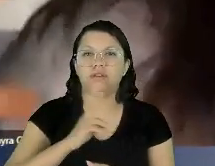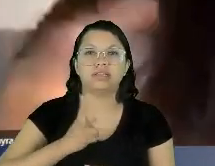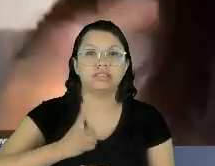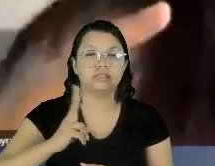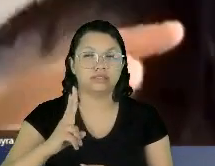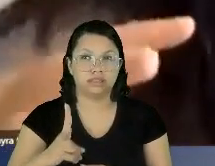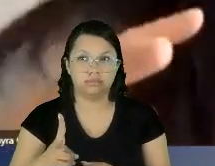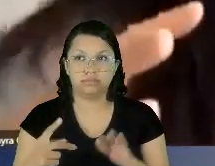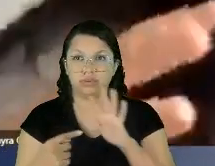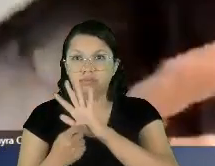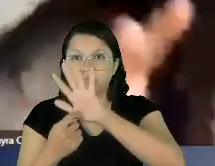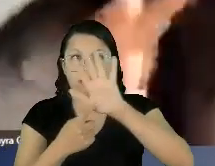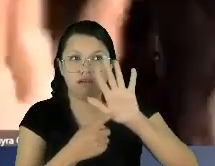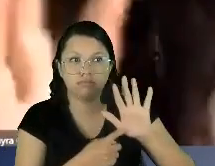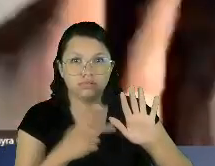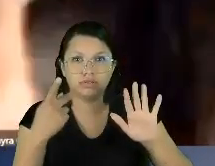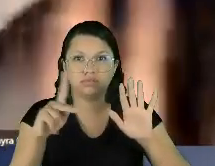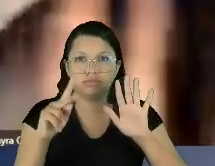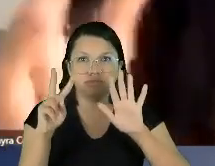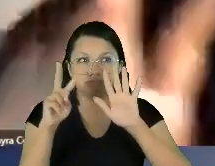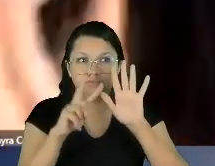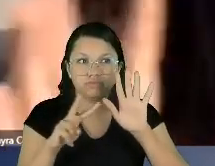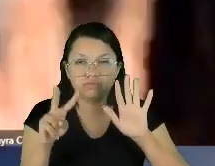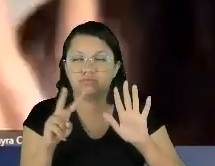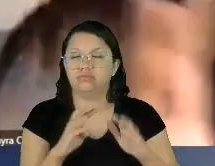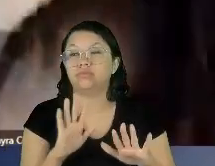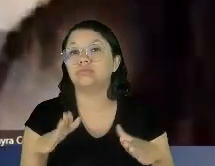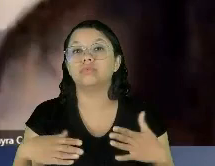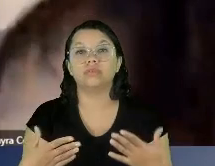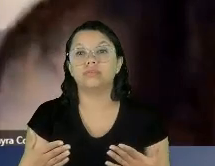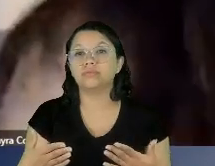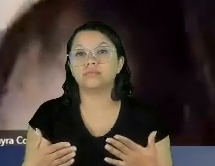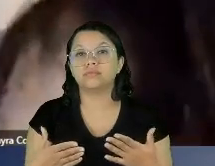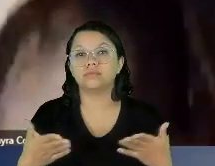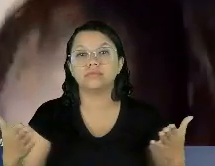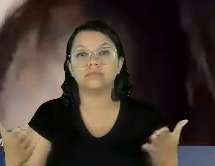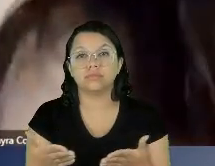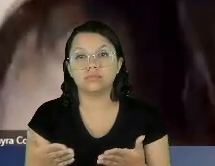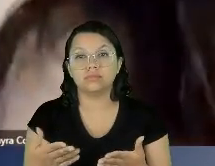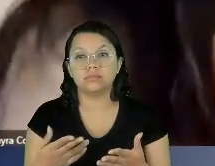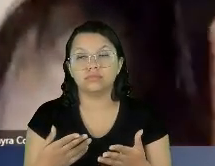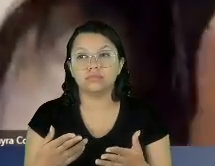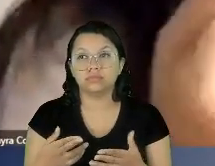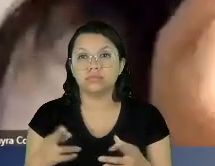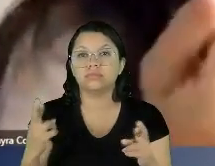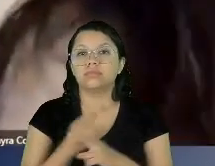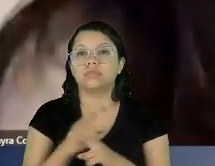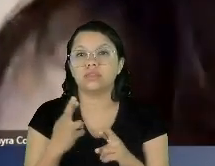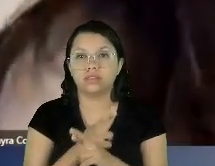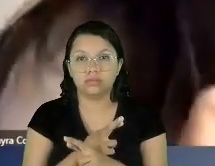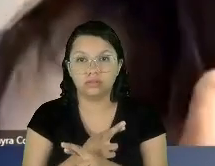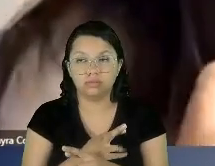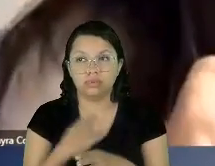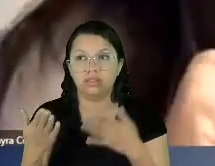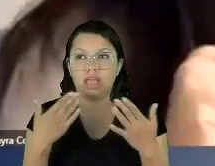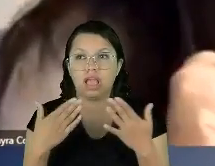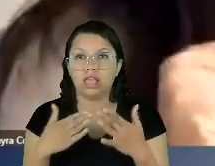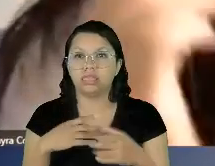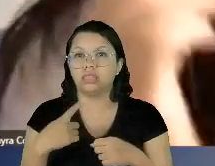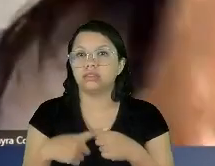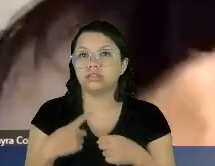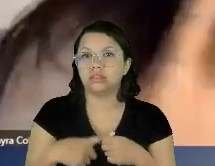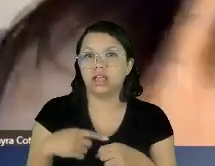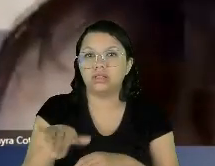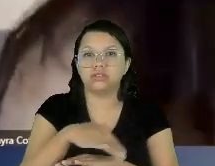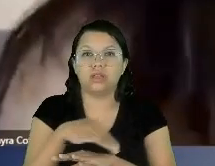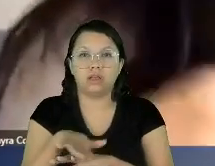fora que vai estar toda hora mostrando a sua cara para você. Então, a nossa relação